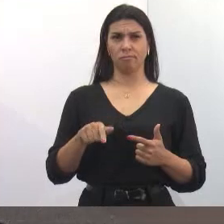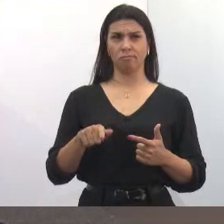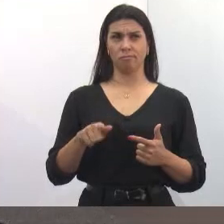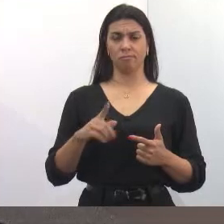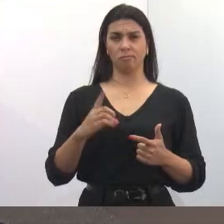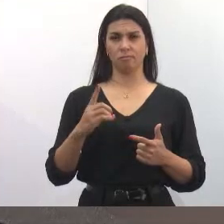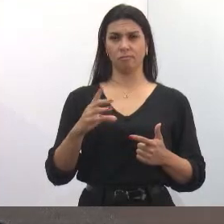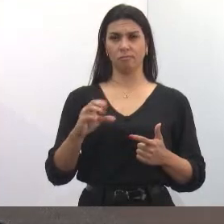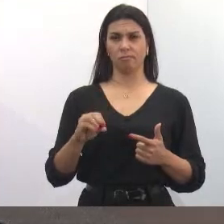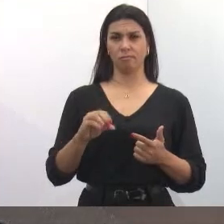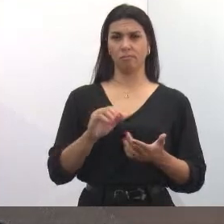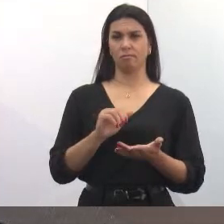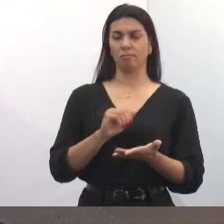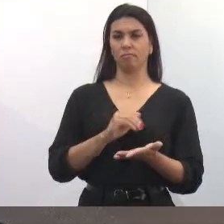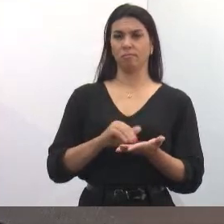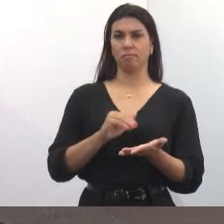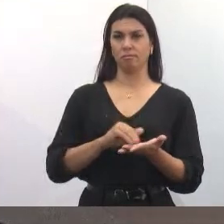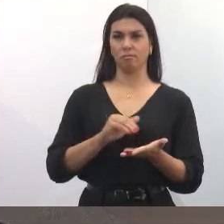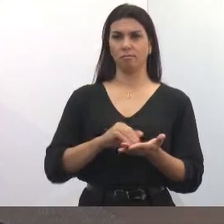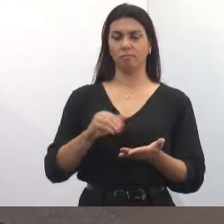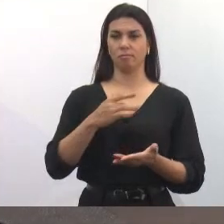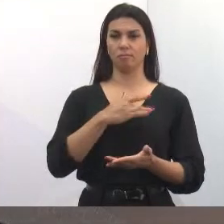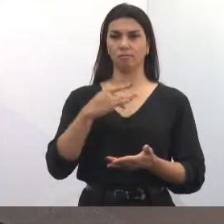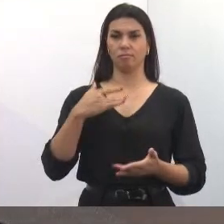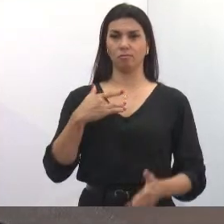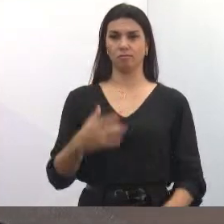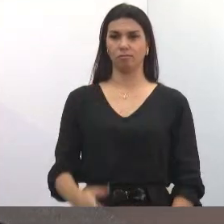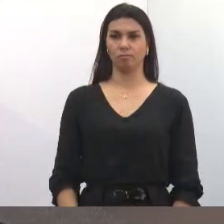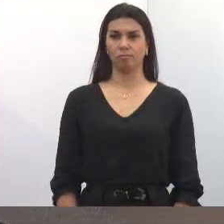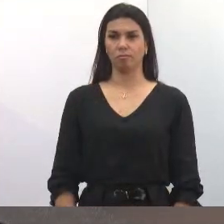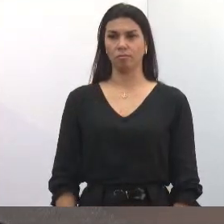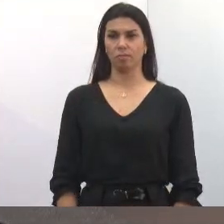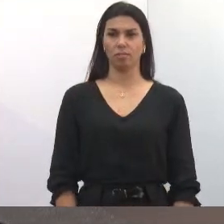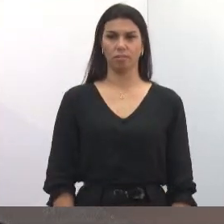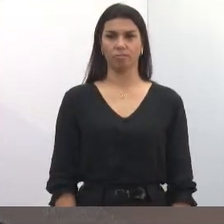secretária municipal de saúde.